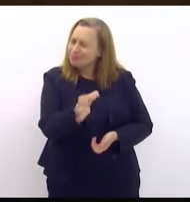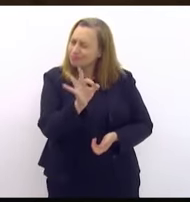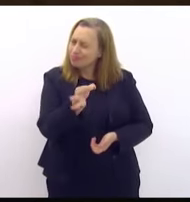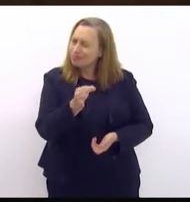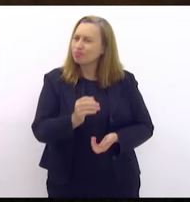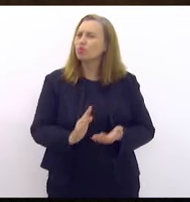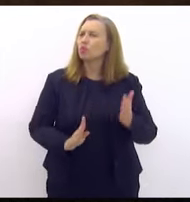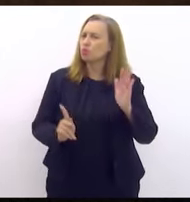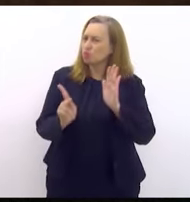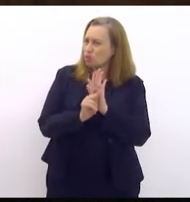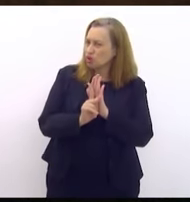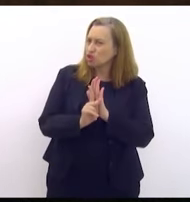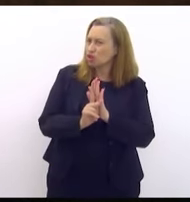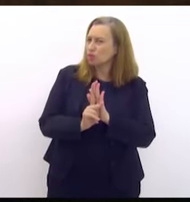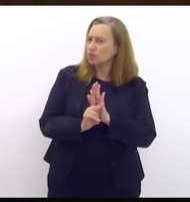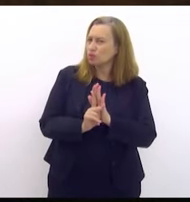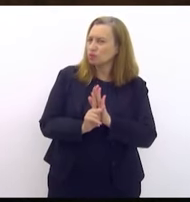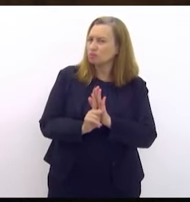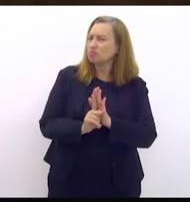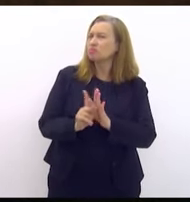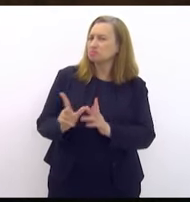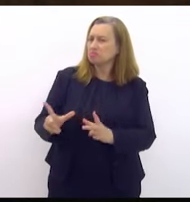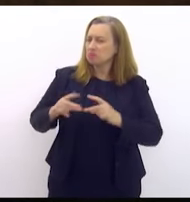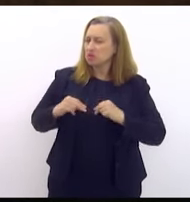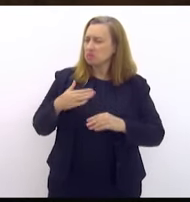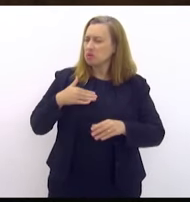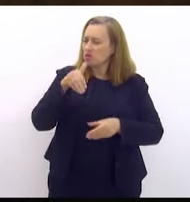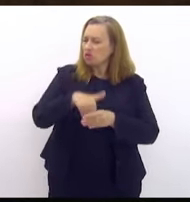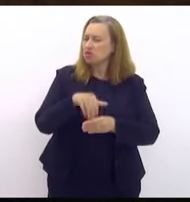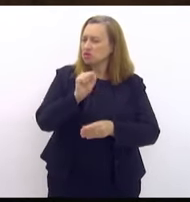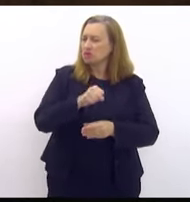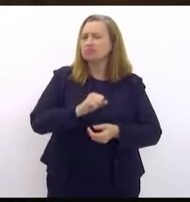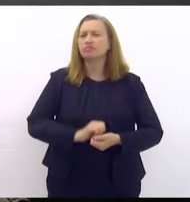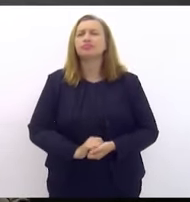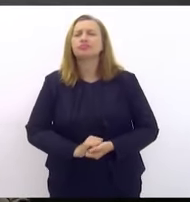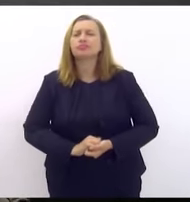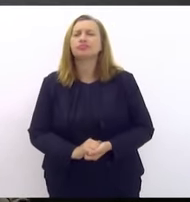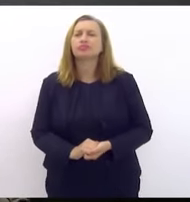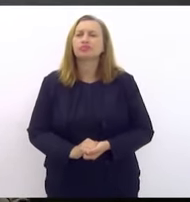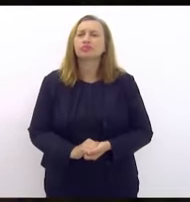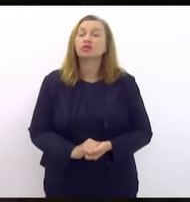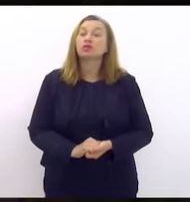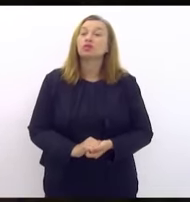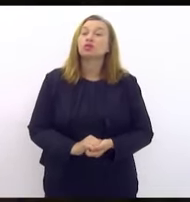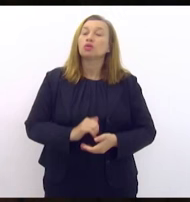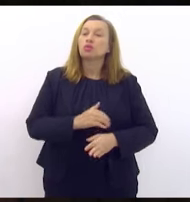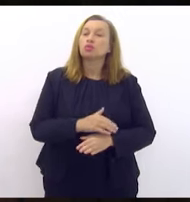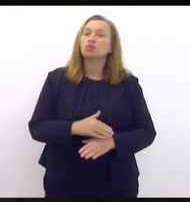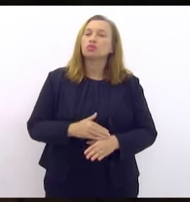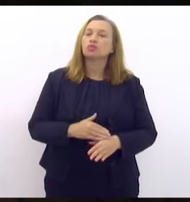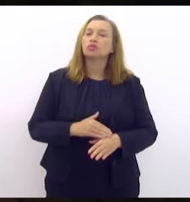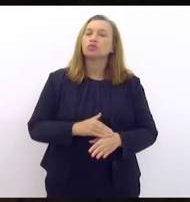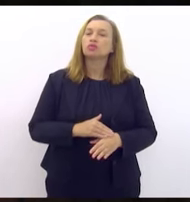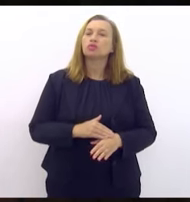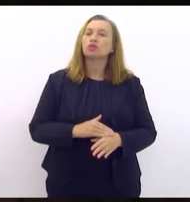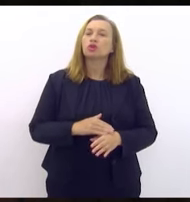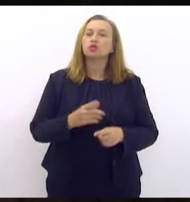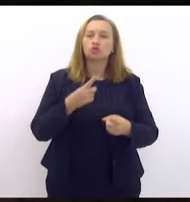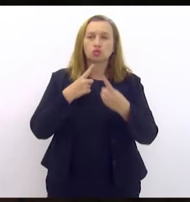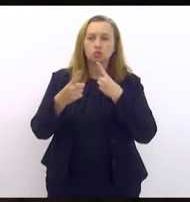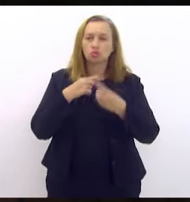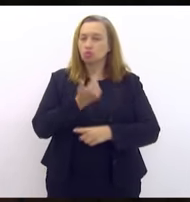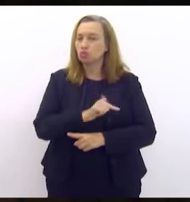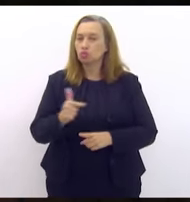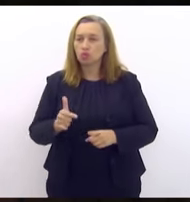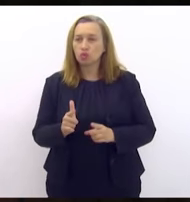o projeto tem mérito. Meu voto é favorável. Com os pareceres emitidos, em discussão,